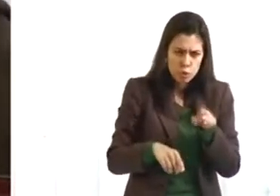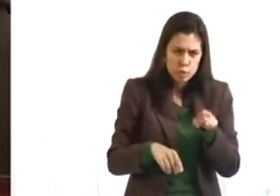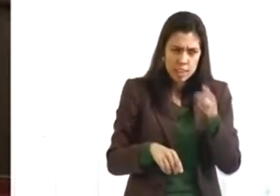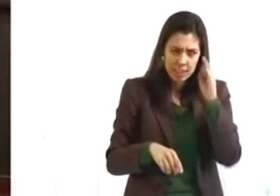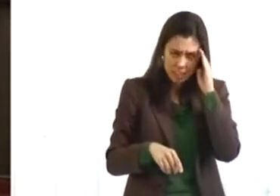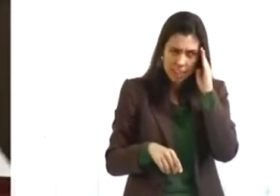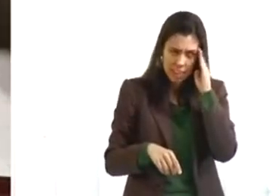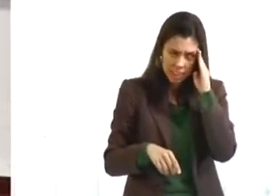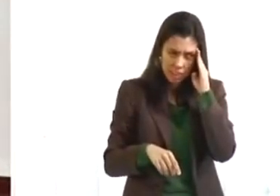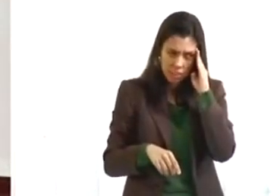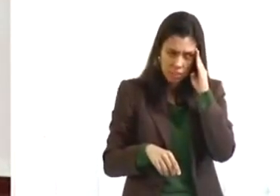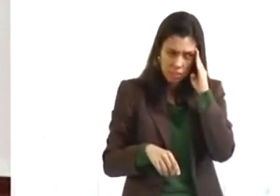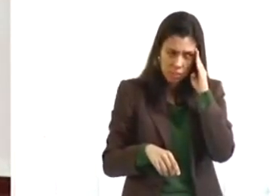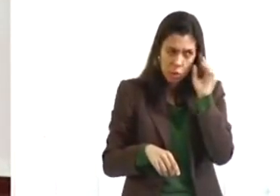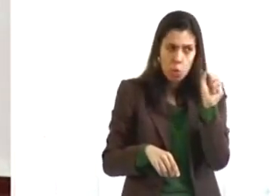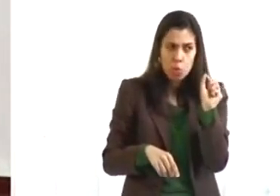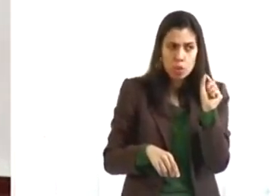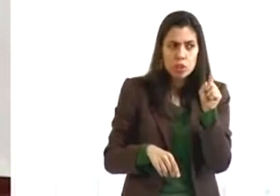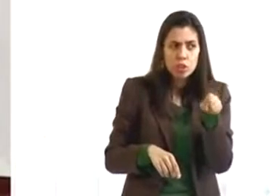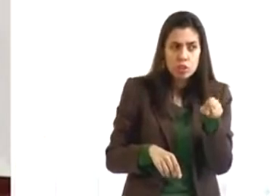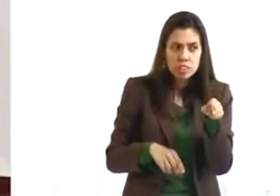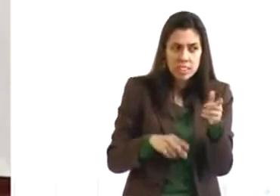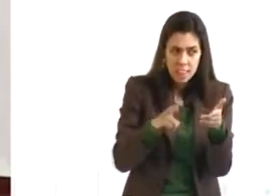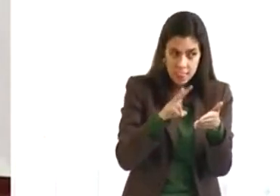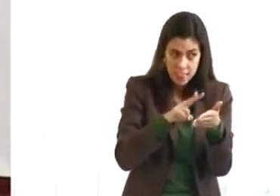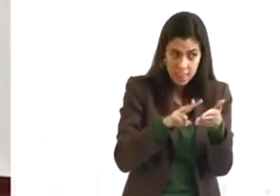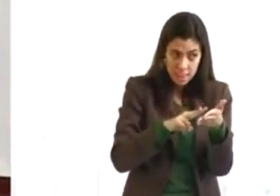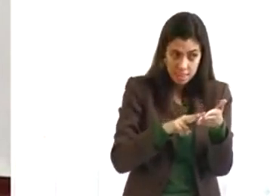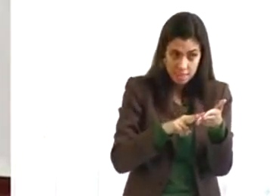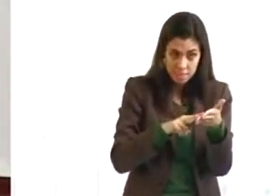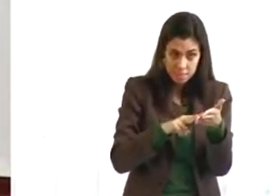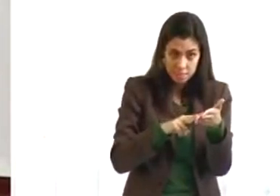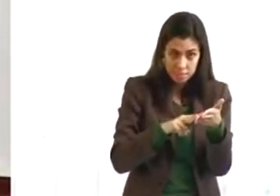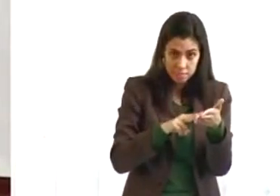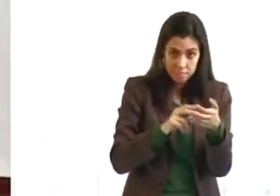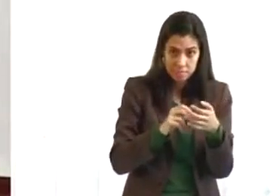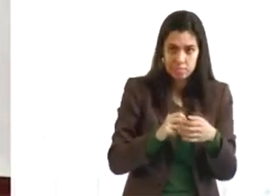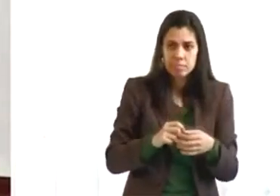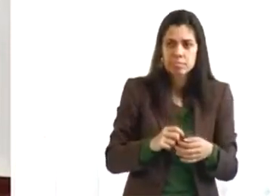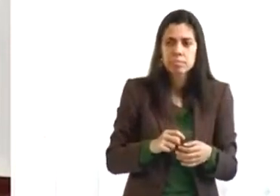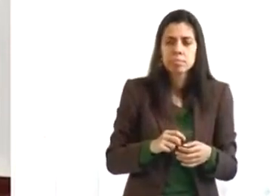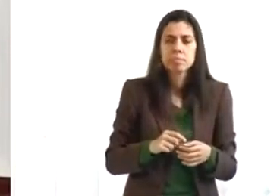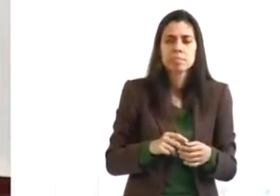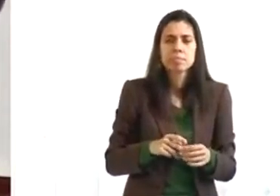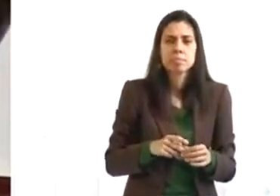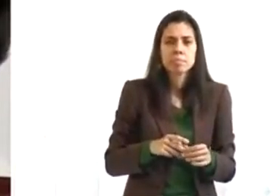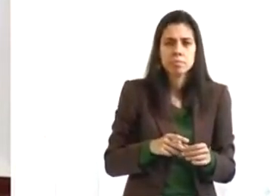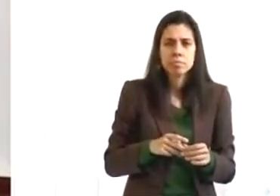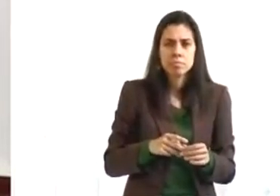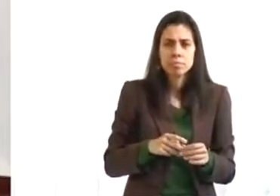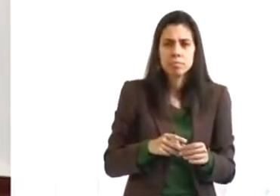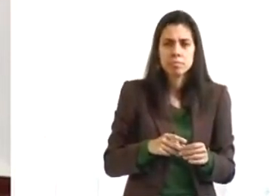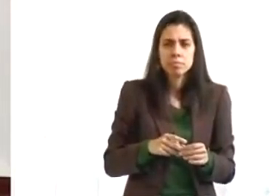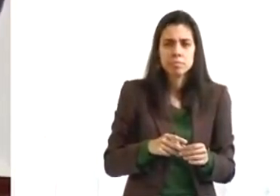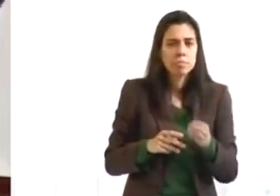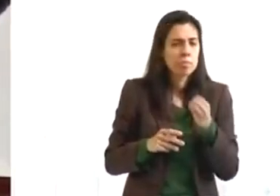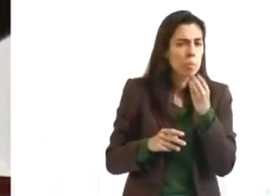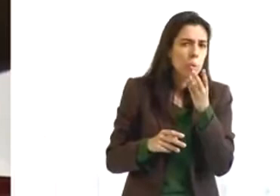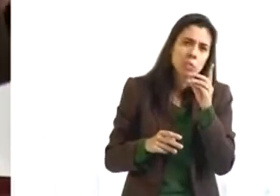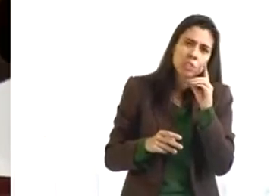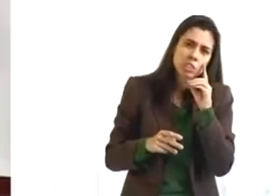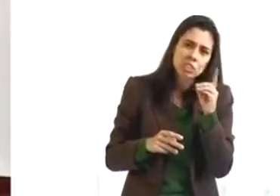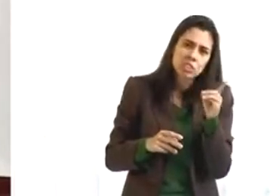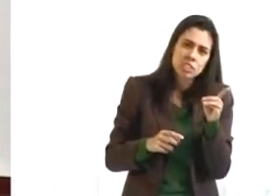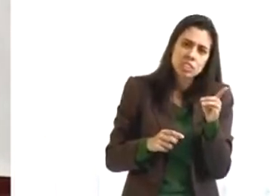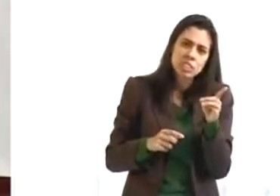lendo? Imagina a cena, gente. Filipe correndo do lado da carruagem, talvez falou um bom dia, não sei se era